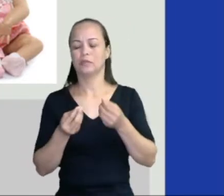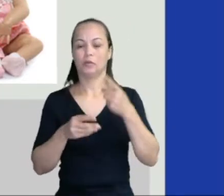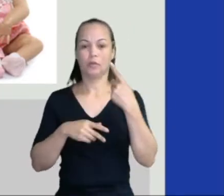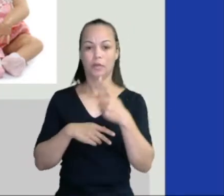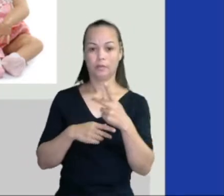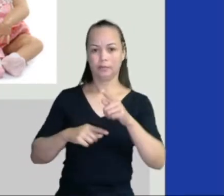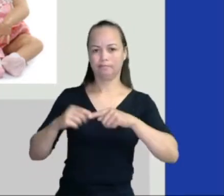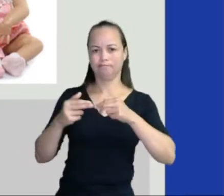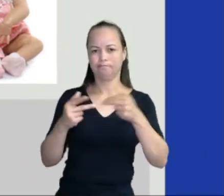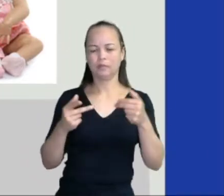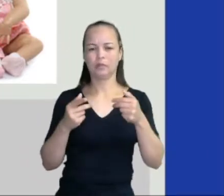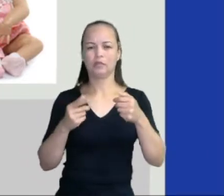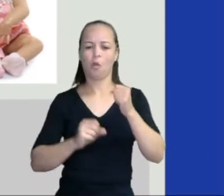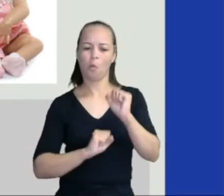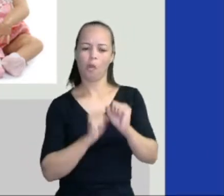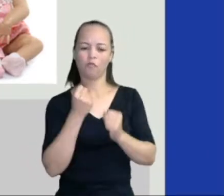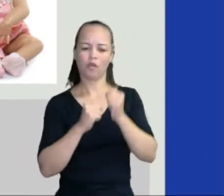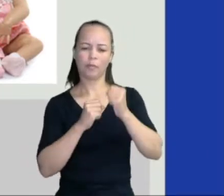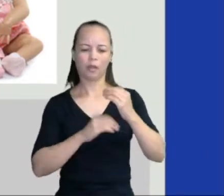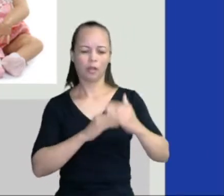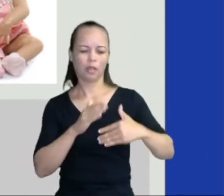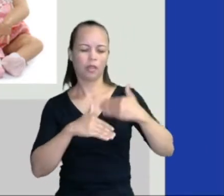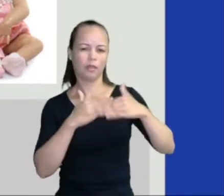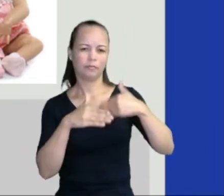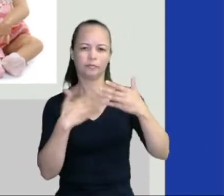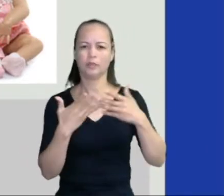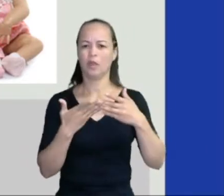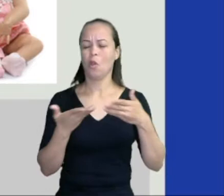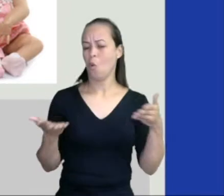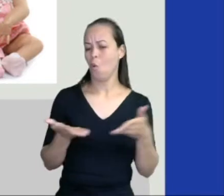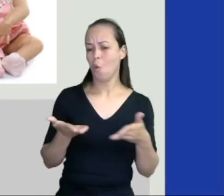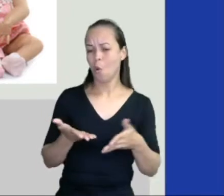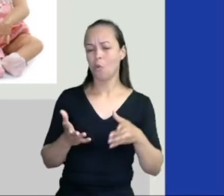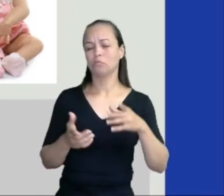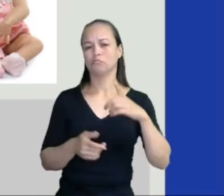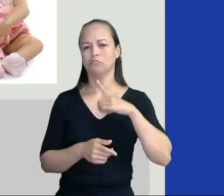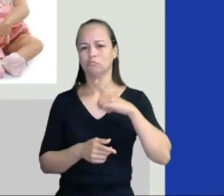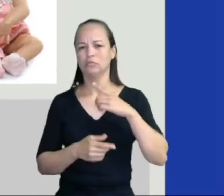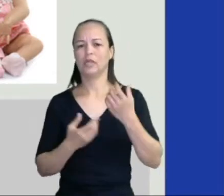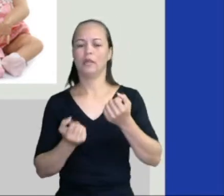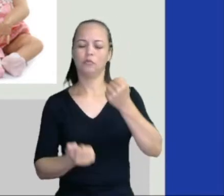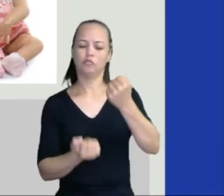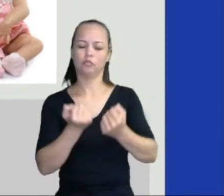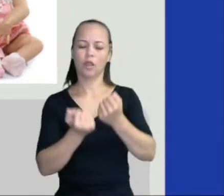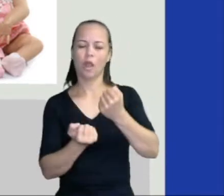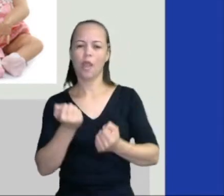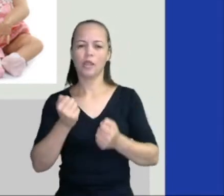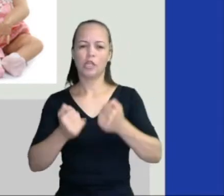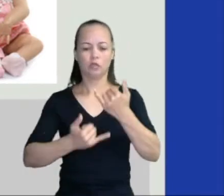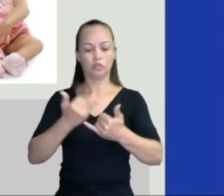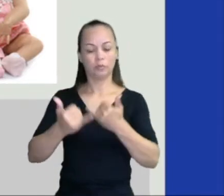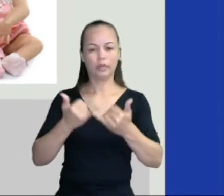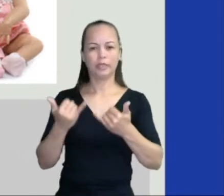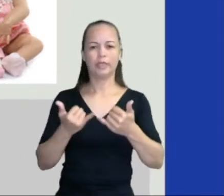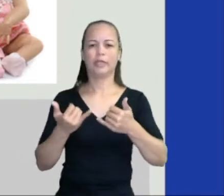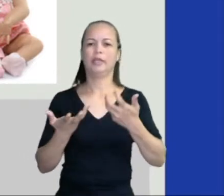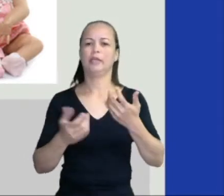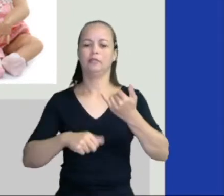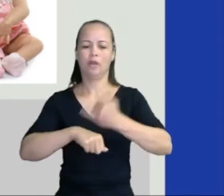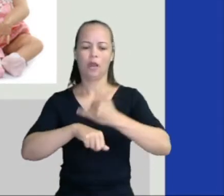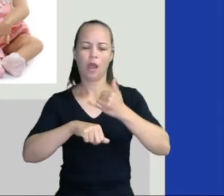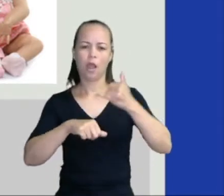esses materiais, vão mudando. Hoje nós temos carrinhos de brinquedo usando plástico, metal, materiais